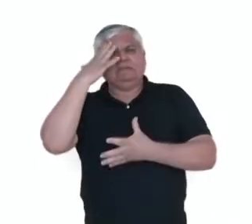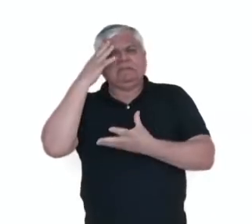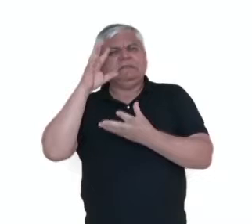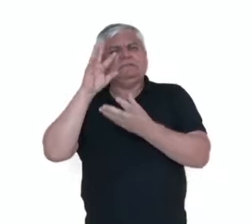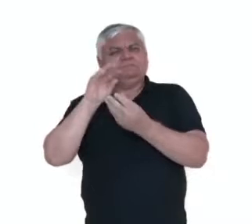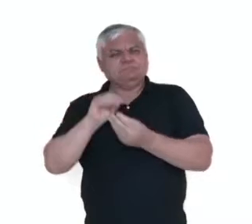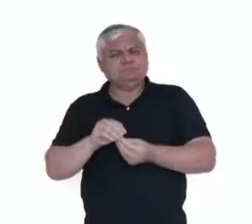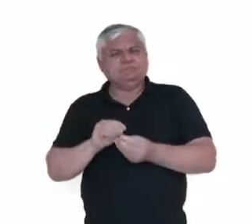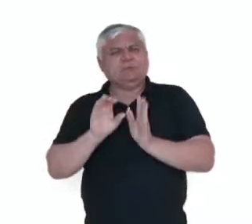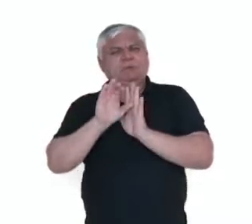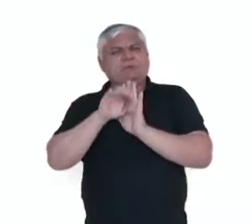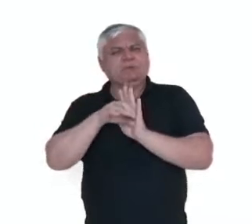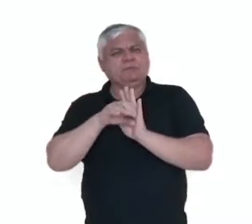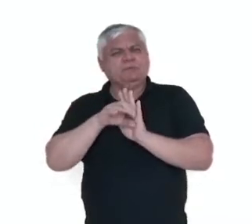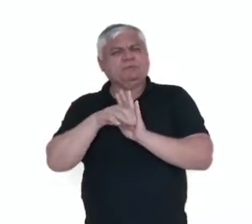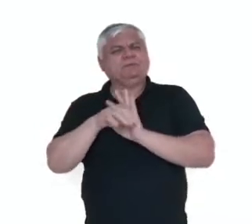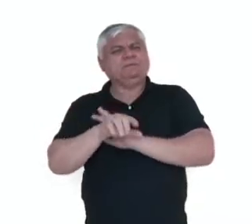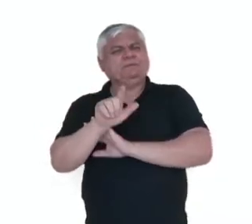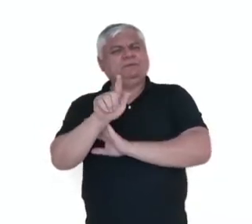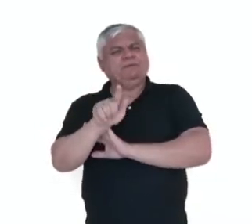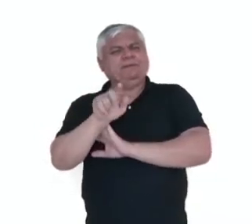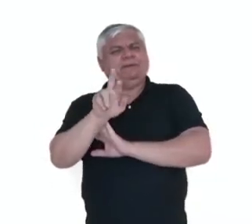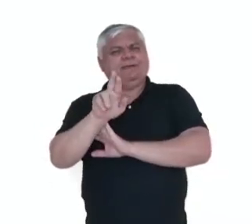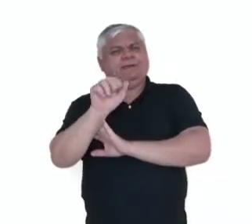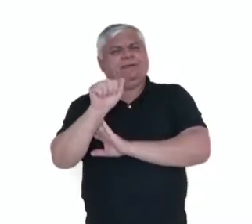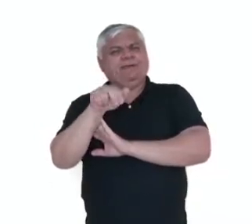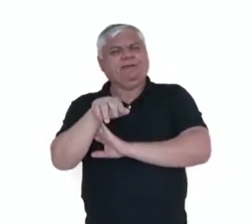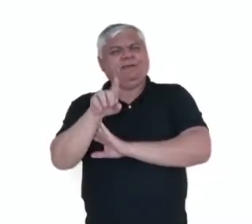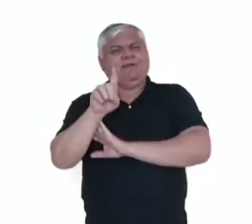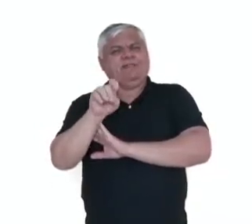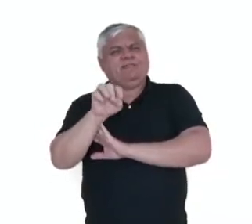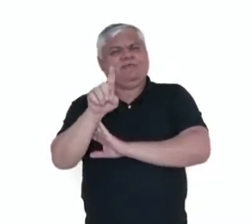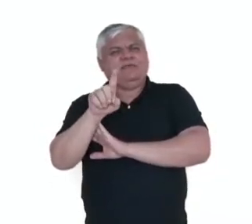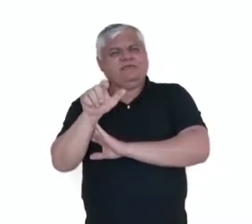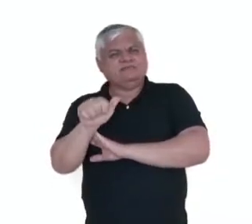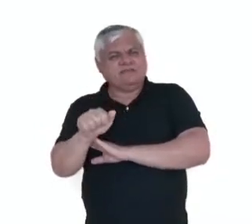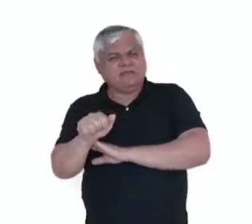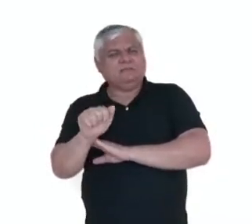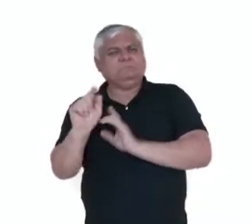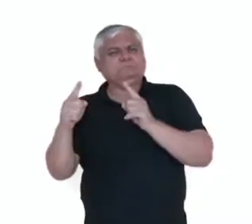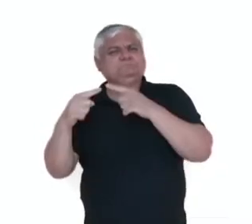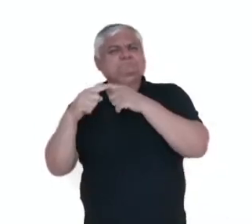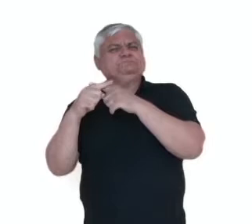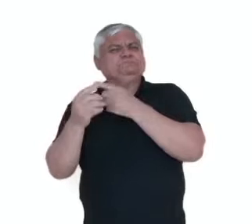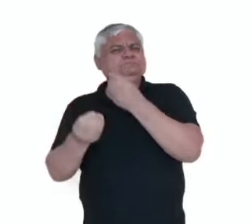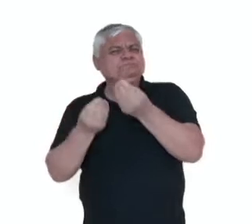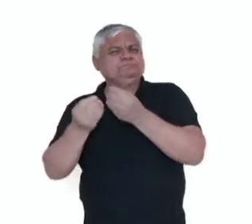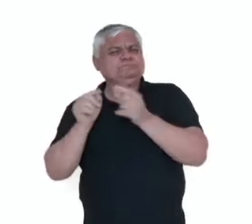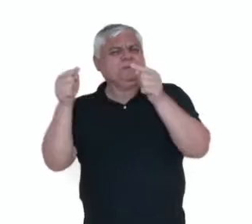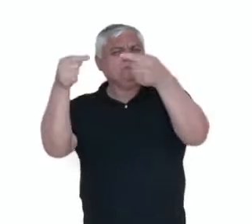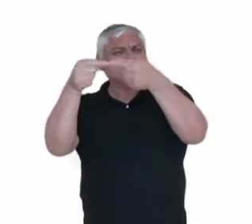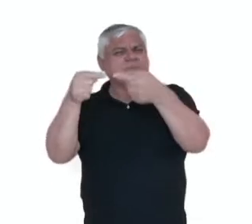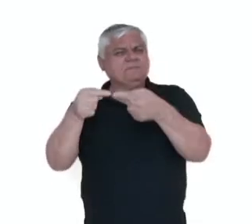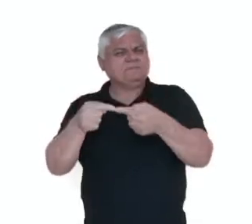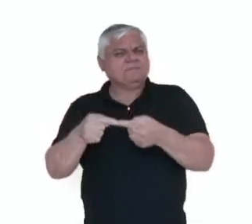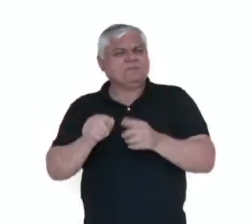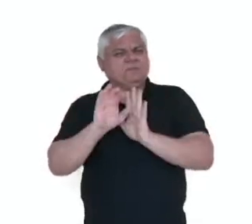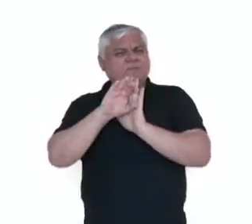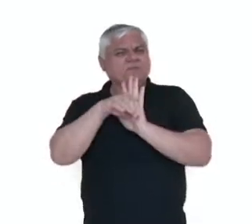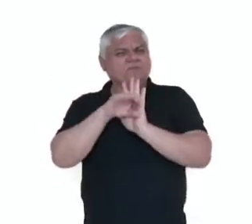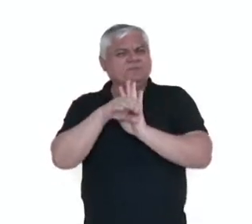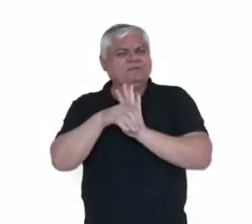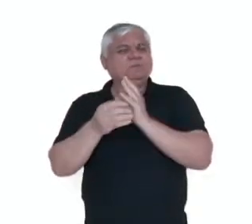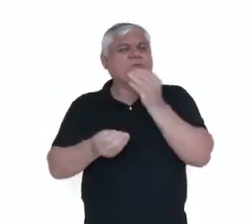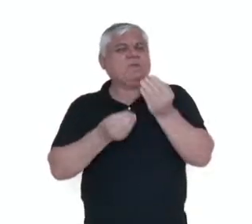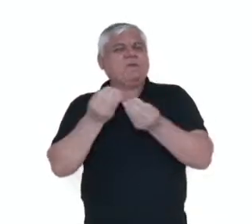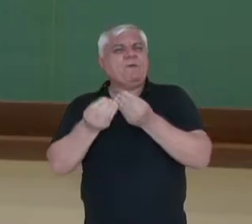os conceitos de grandezas inversamente proporcionais e aplicar esses conceitos